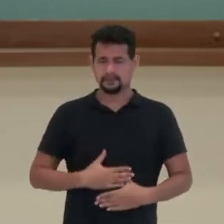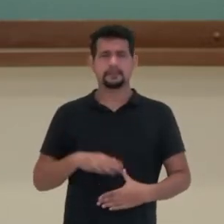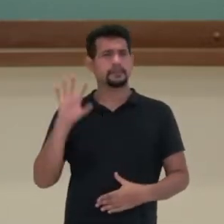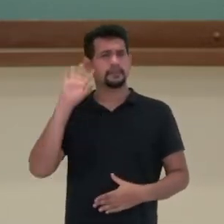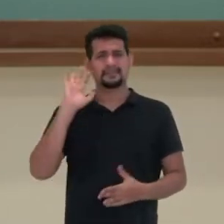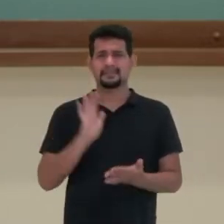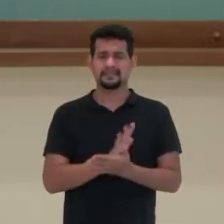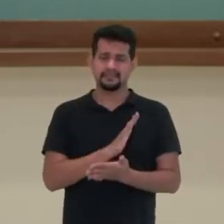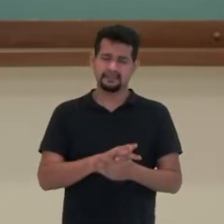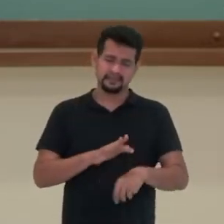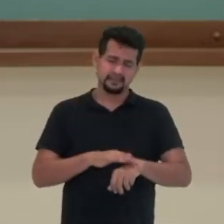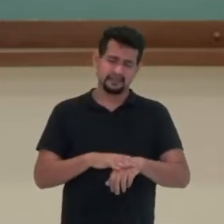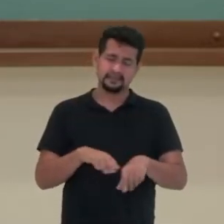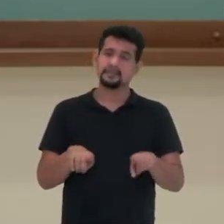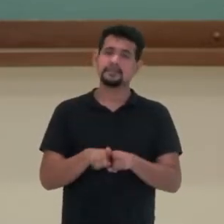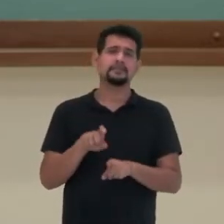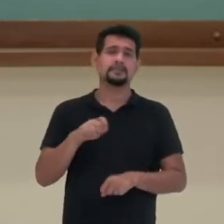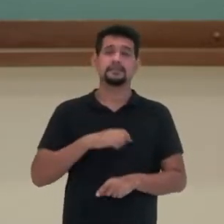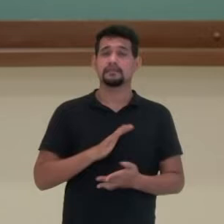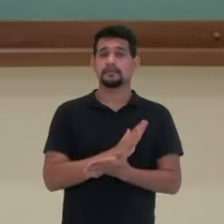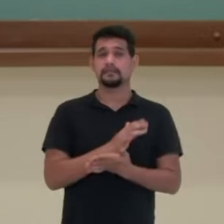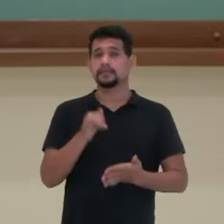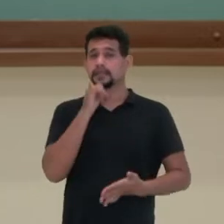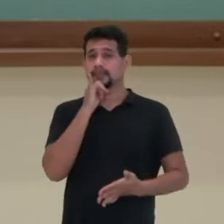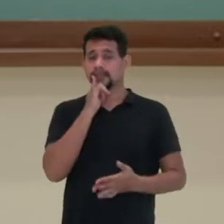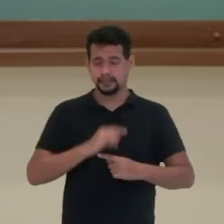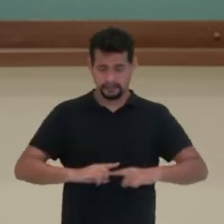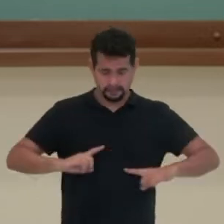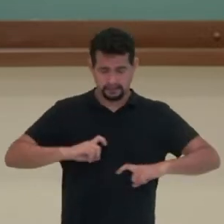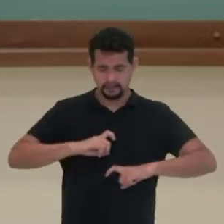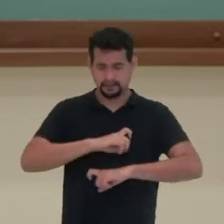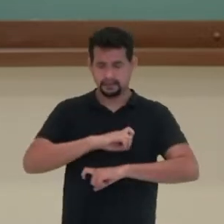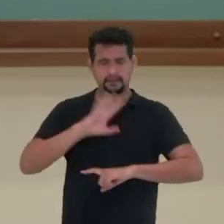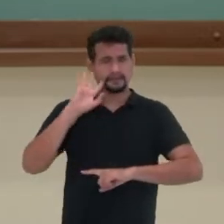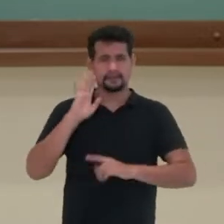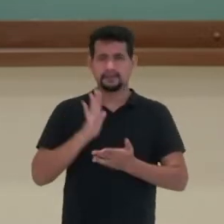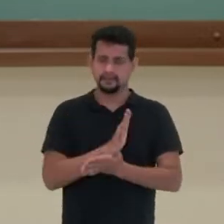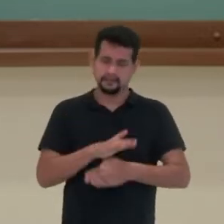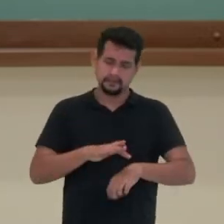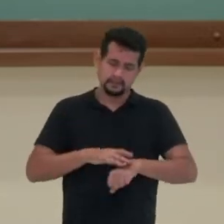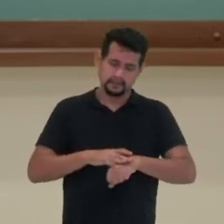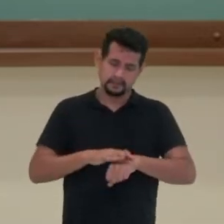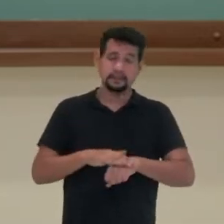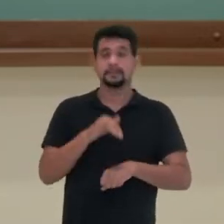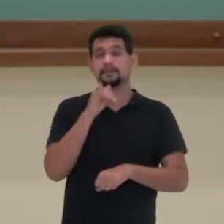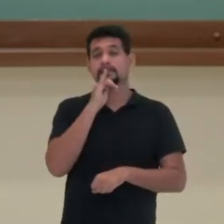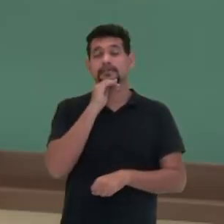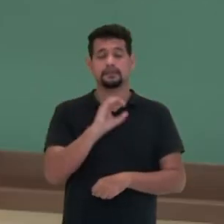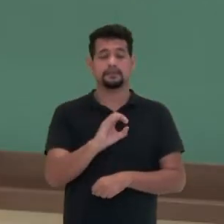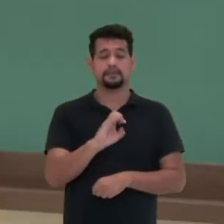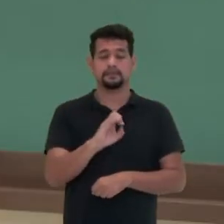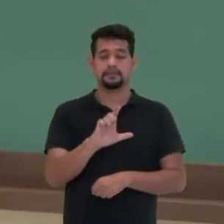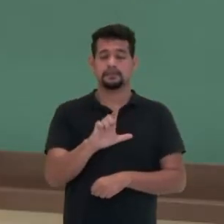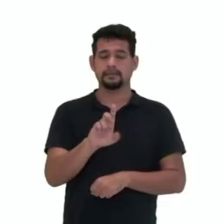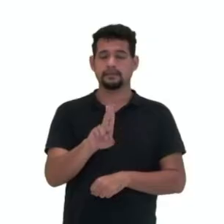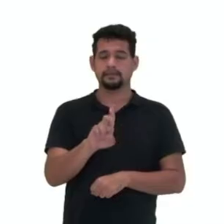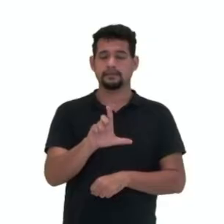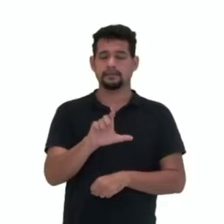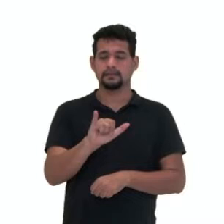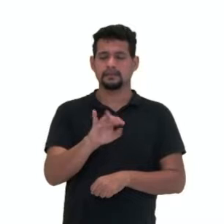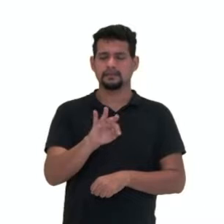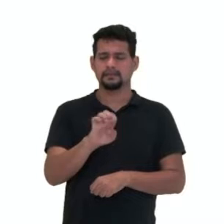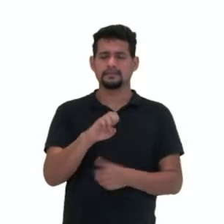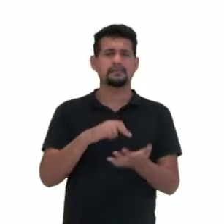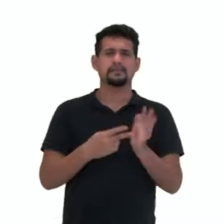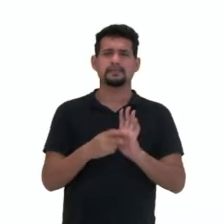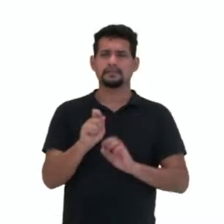algumas infecções. Então, nós temos aqui exemplos de bactérias, né, que causam algumas doenças. Olha, celulite infecciosa, observe